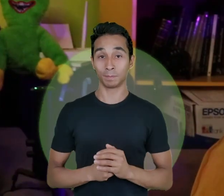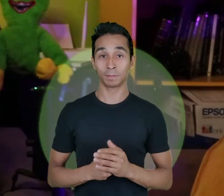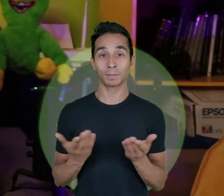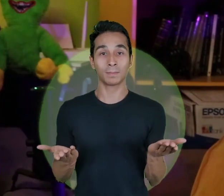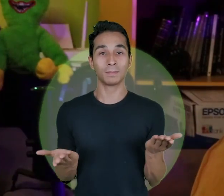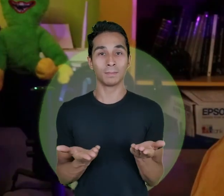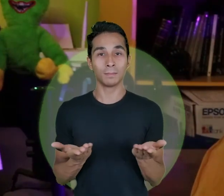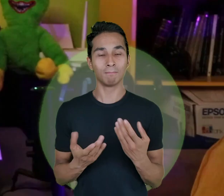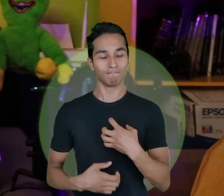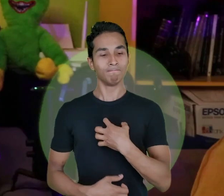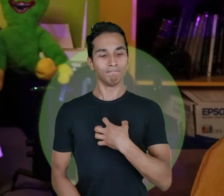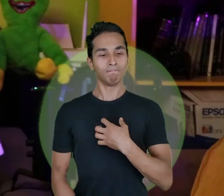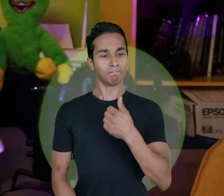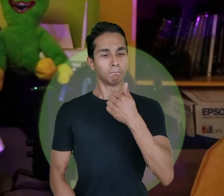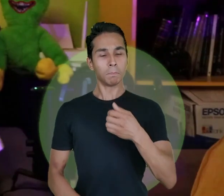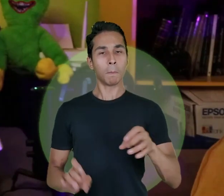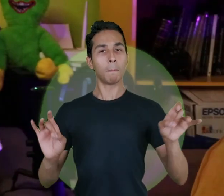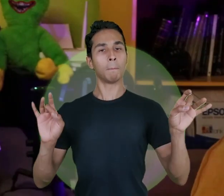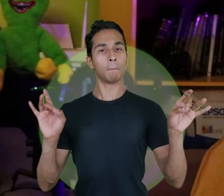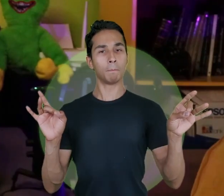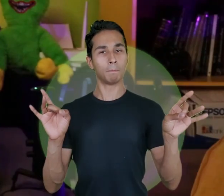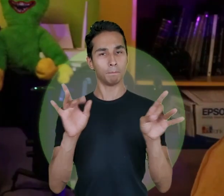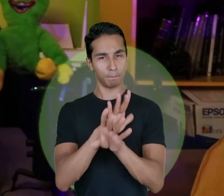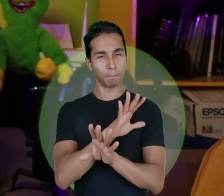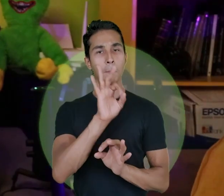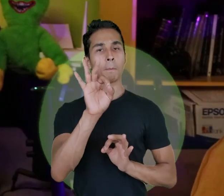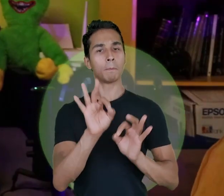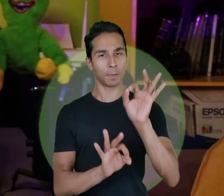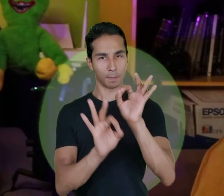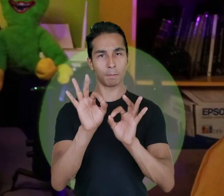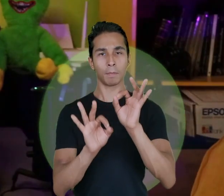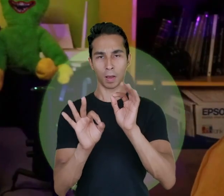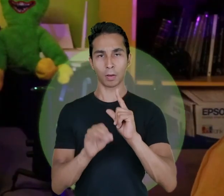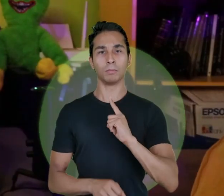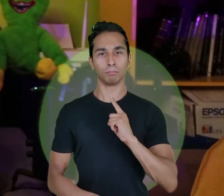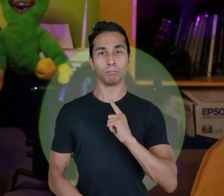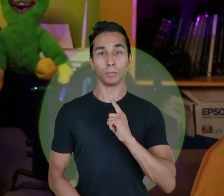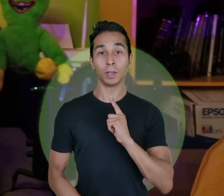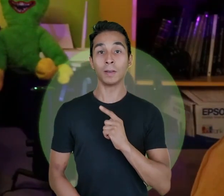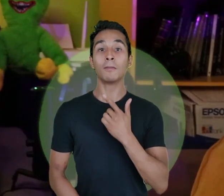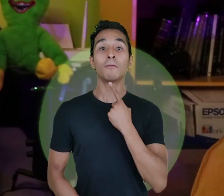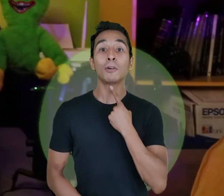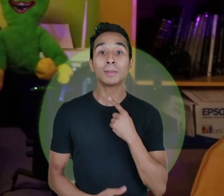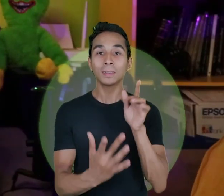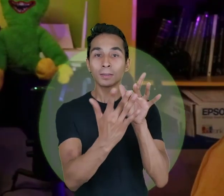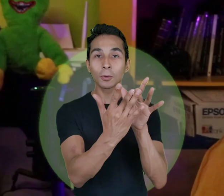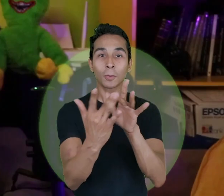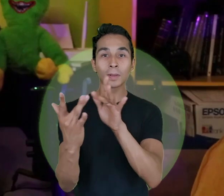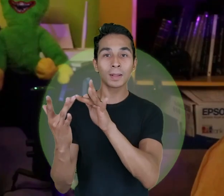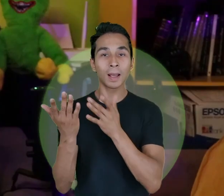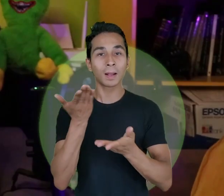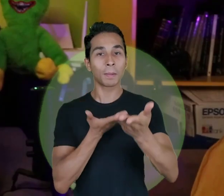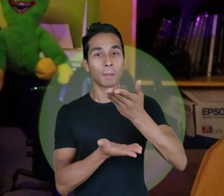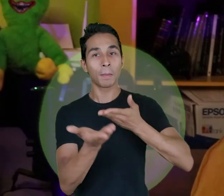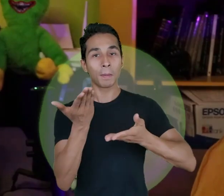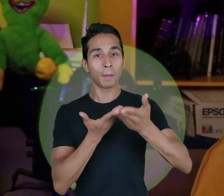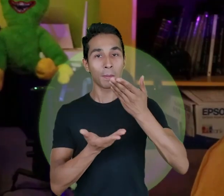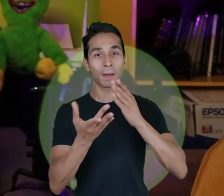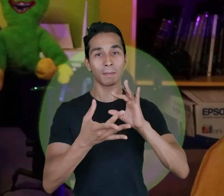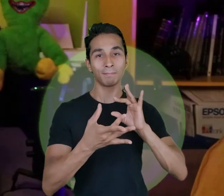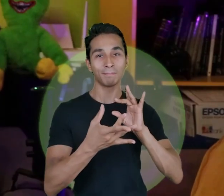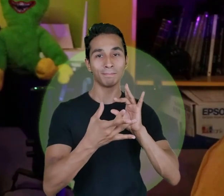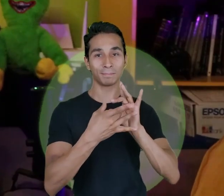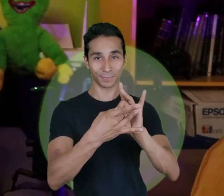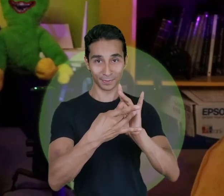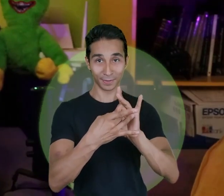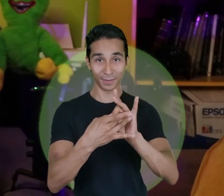pouco mais preparado e com um pouco mais de vontade aí de estar em contato com vocês, de criar esse canal aí de